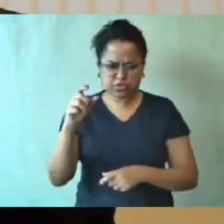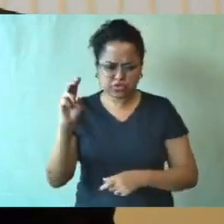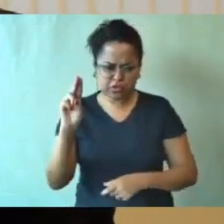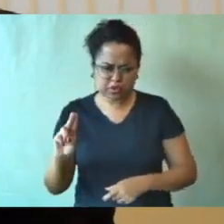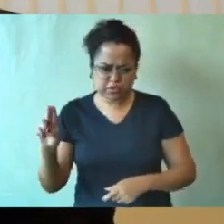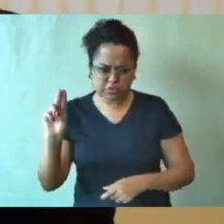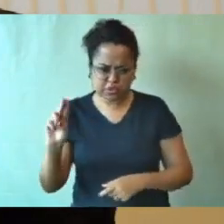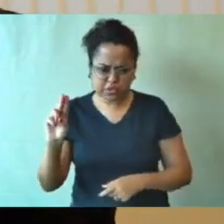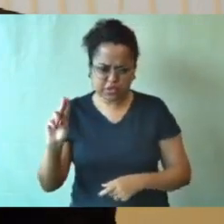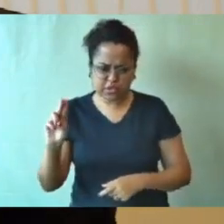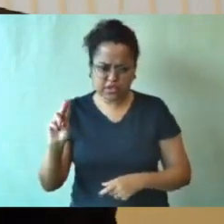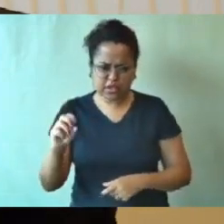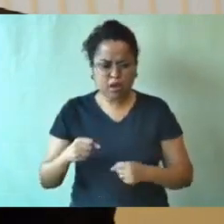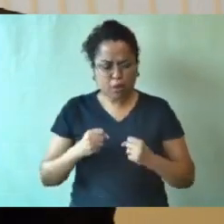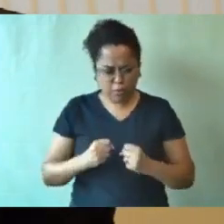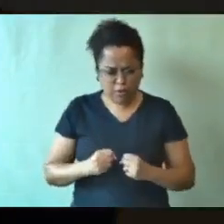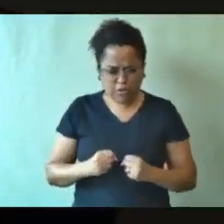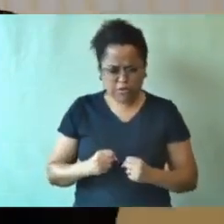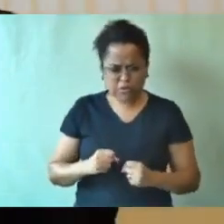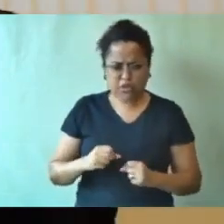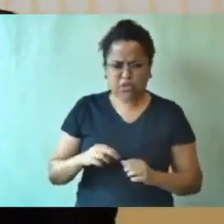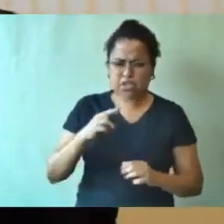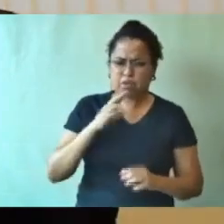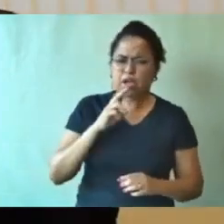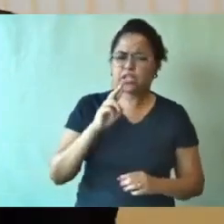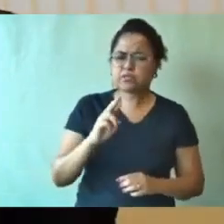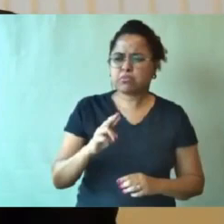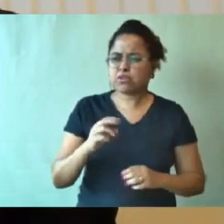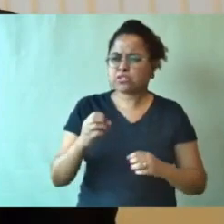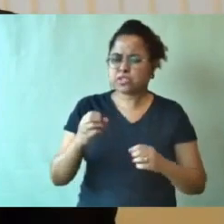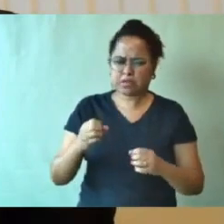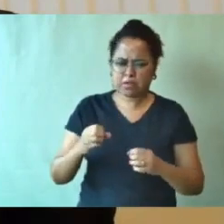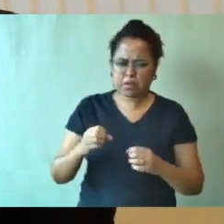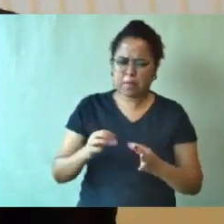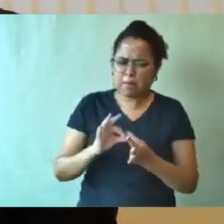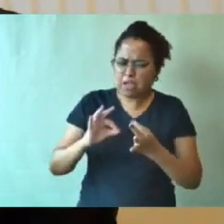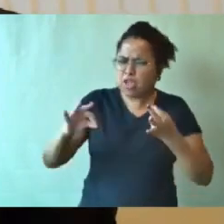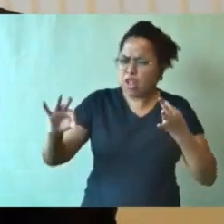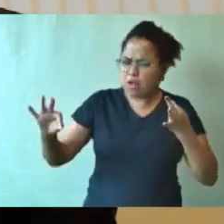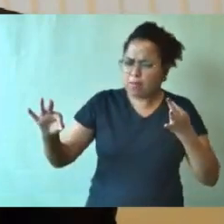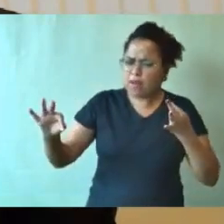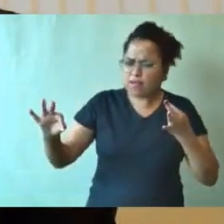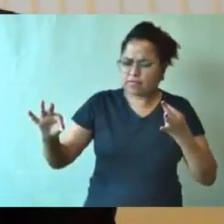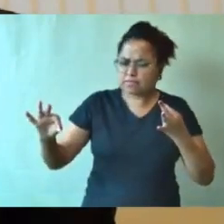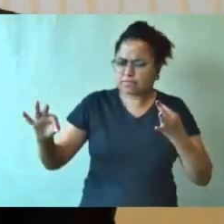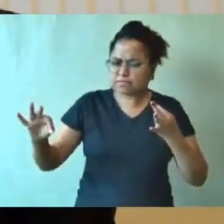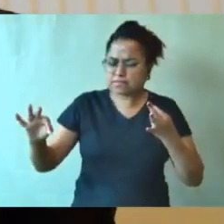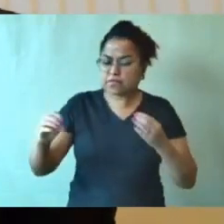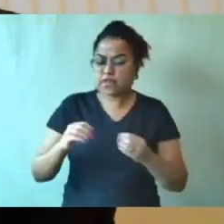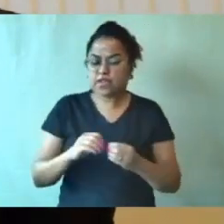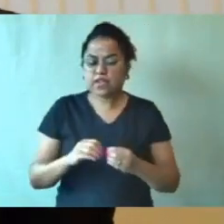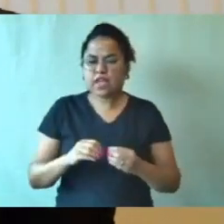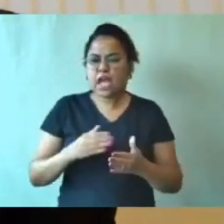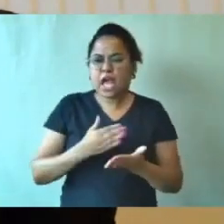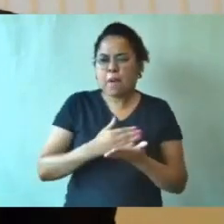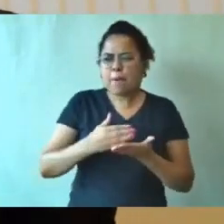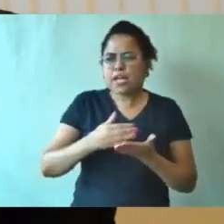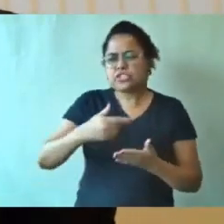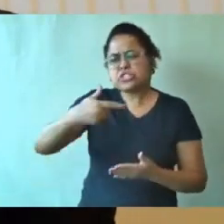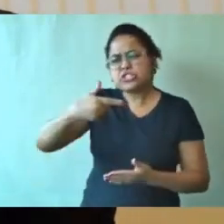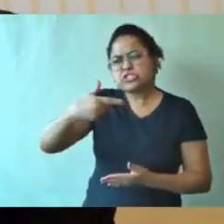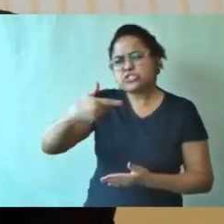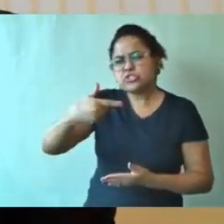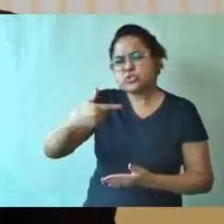completa, vereadora? Por gentileza. O transporte público de passageiro, ele, a partir de 2017